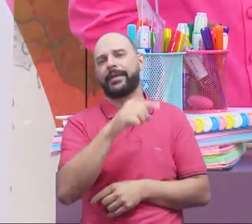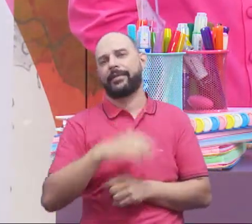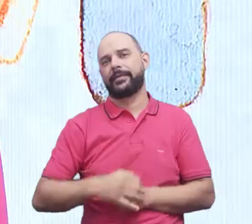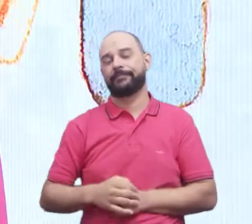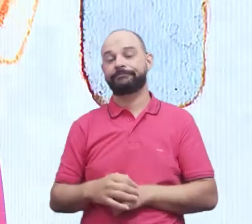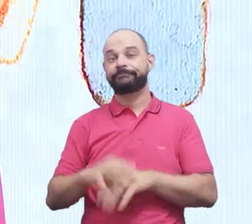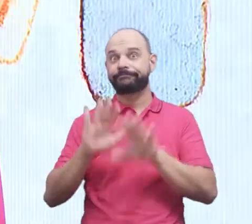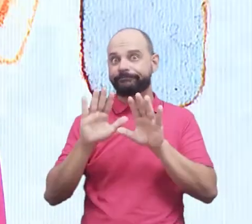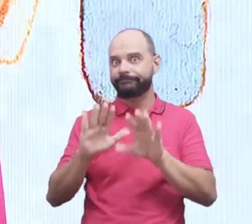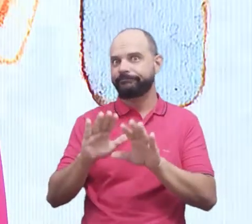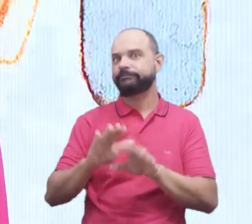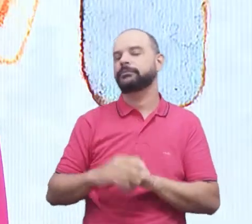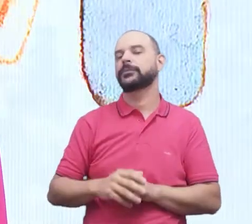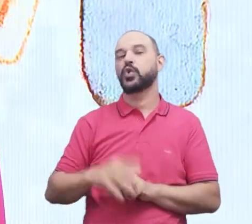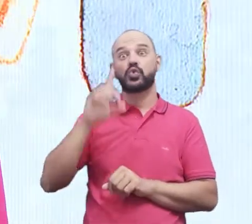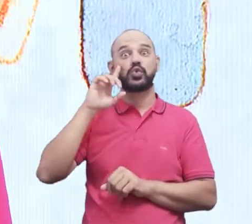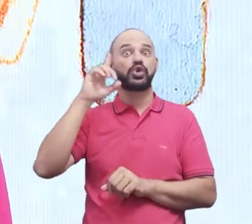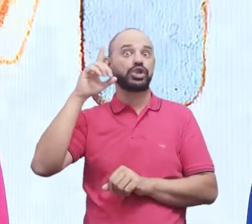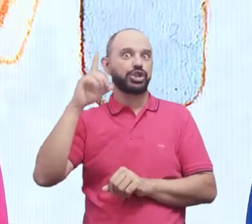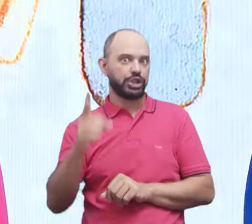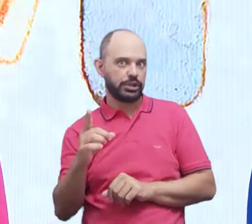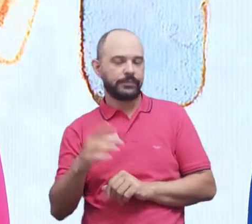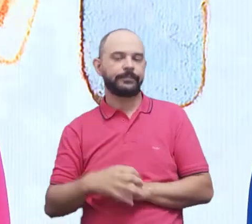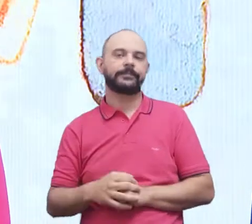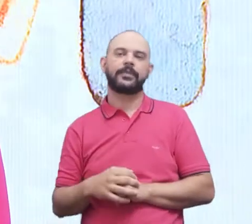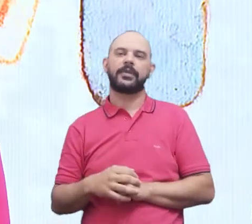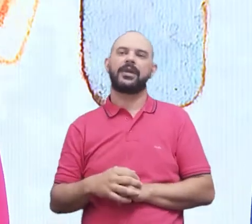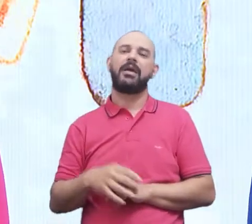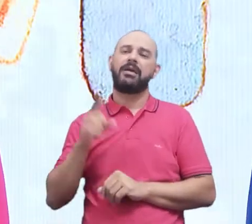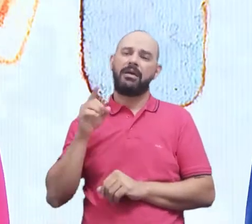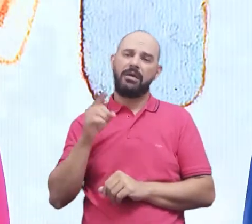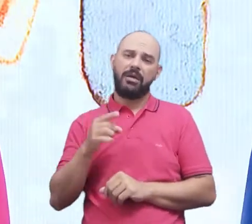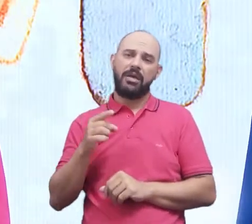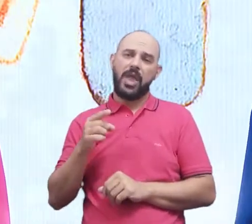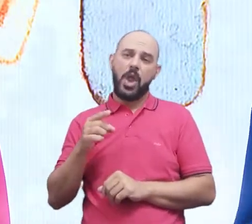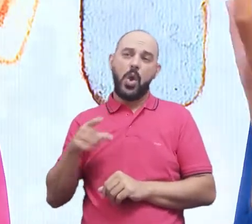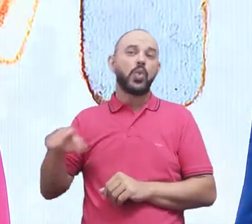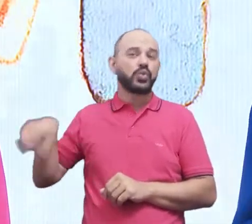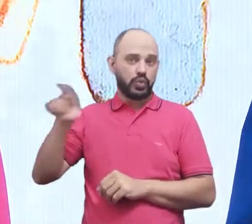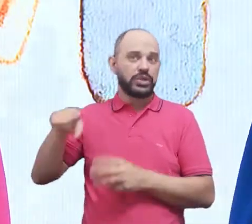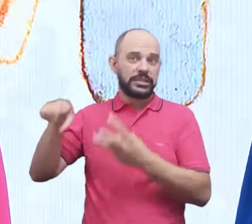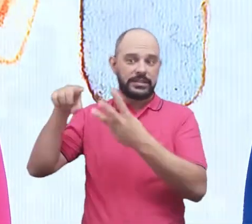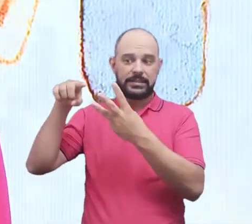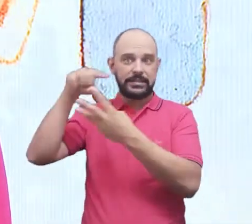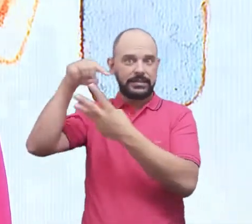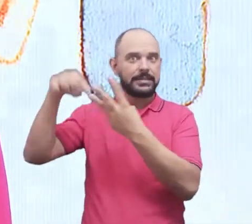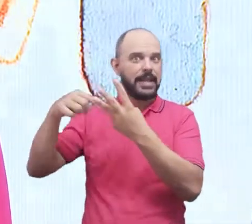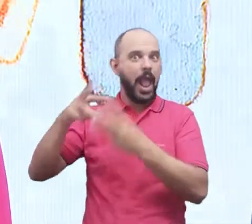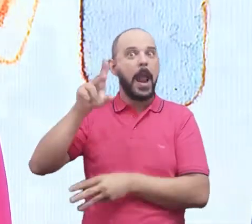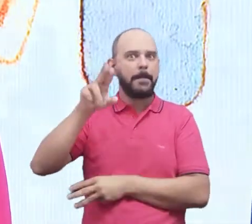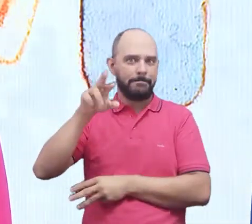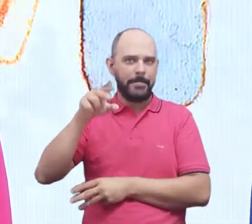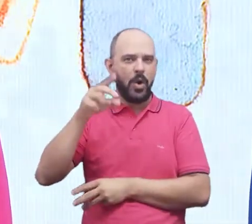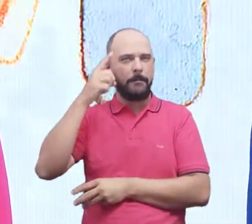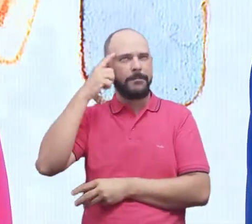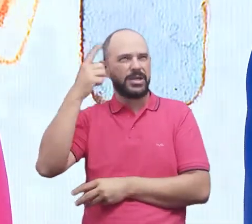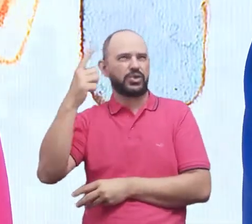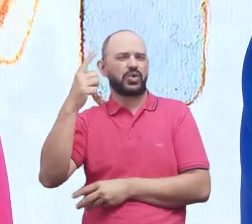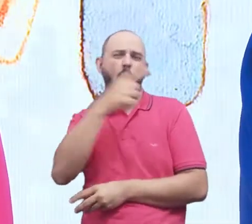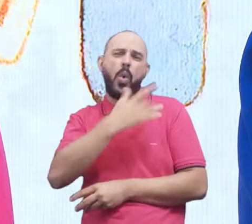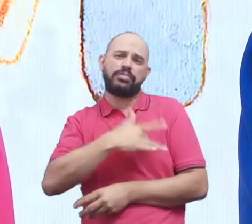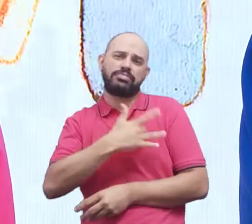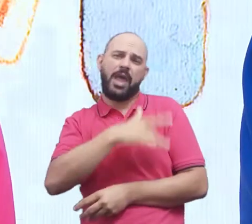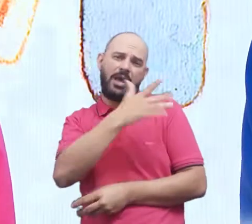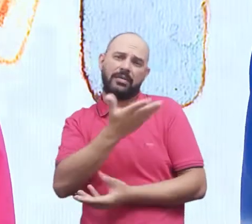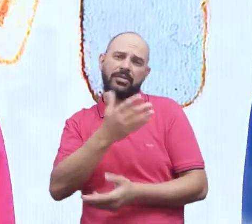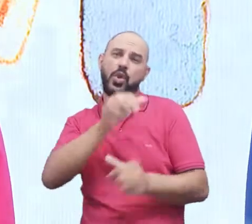todos. Um belo dia, cansados de ouvir chamar o João de bobão, seus irmãos decidiram